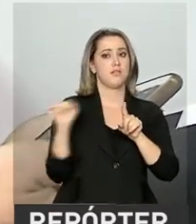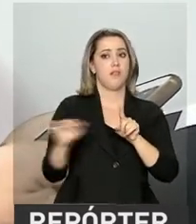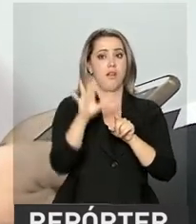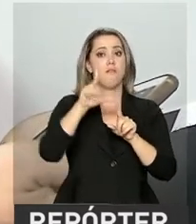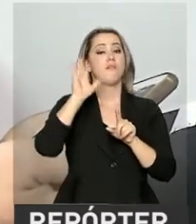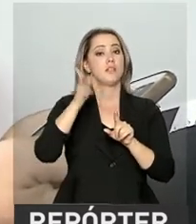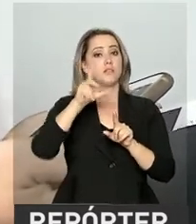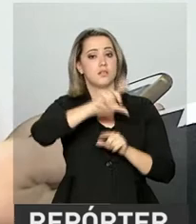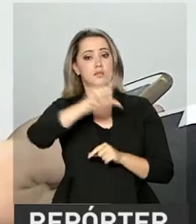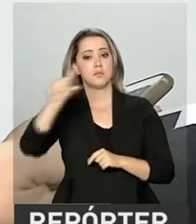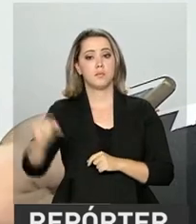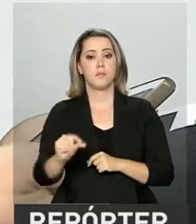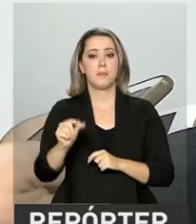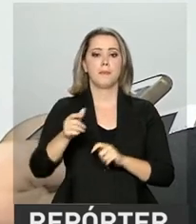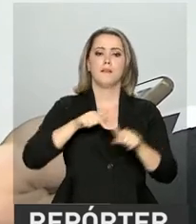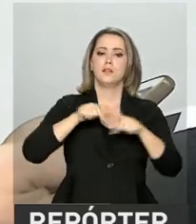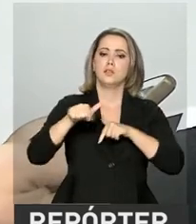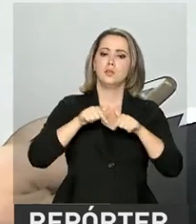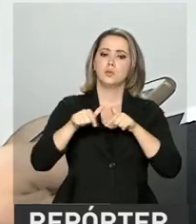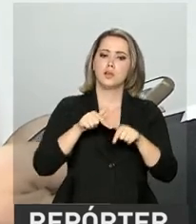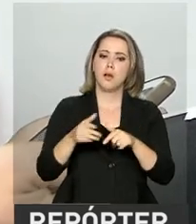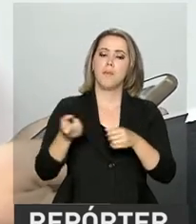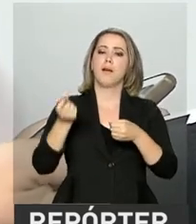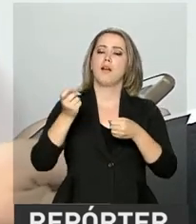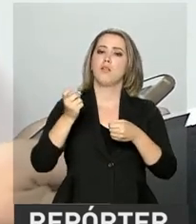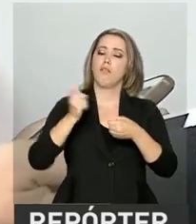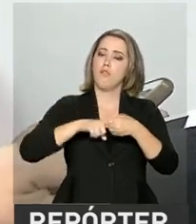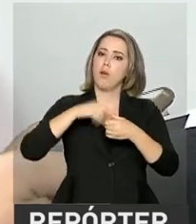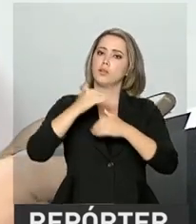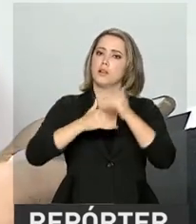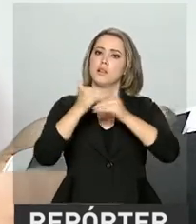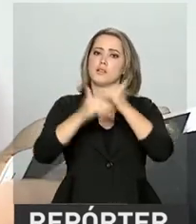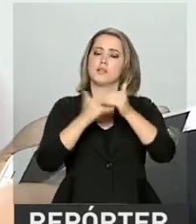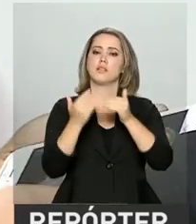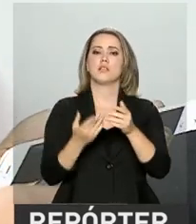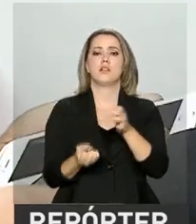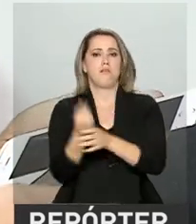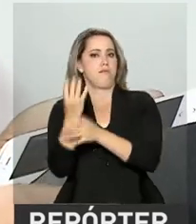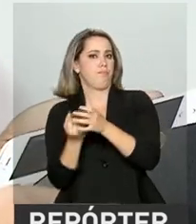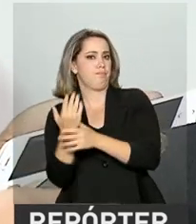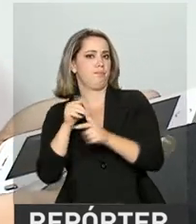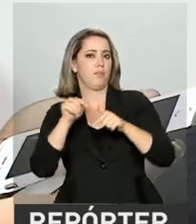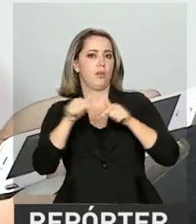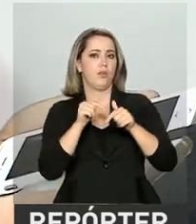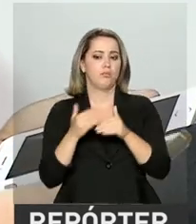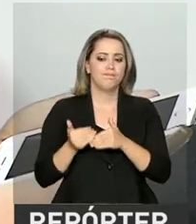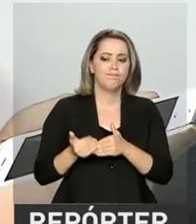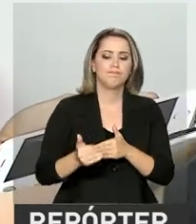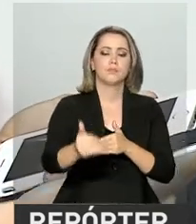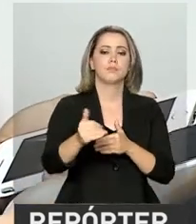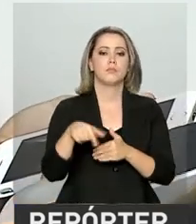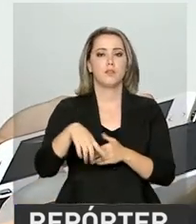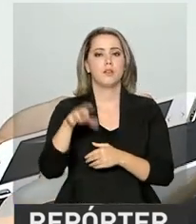e o emprego vai voltar a crescer mais tarde durante o correr do ano